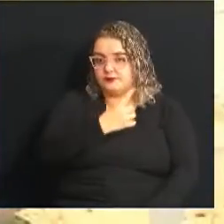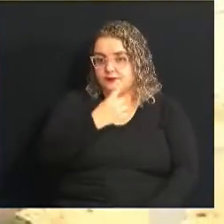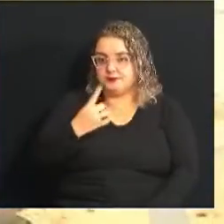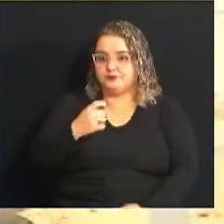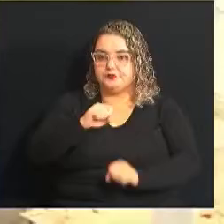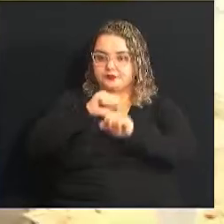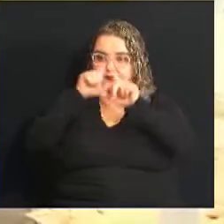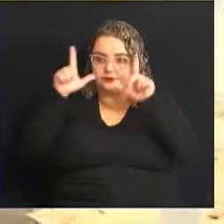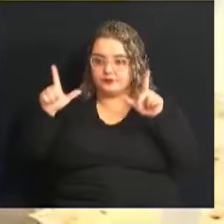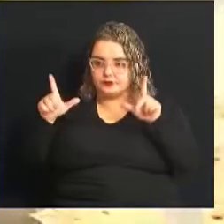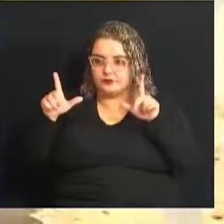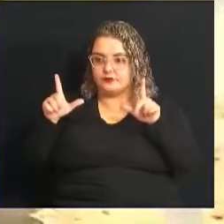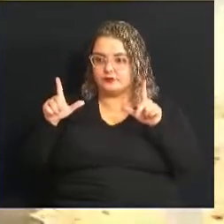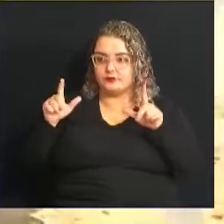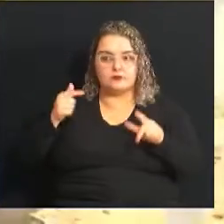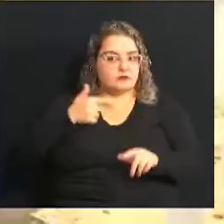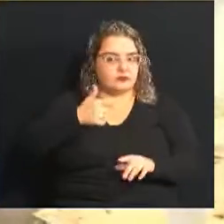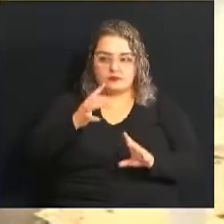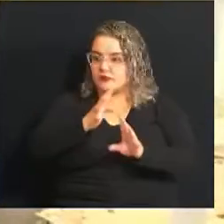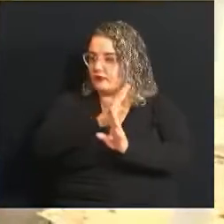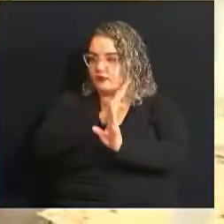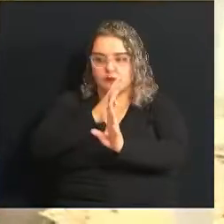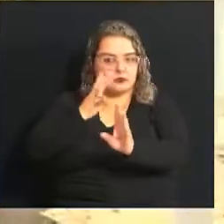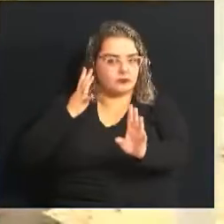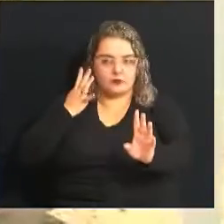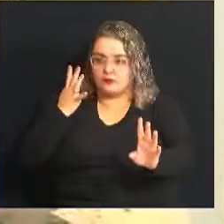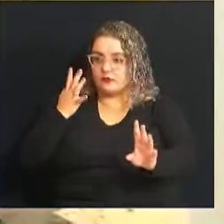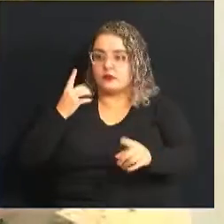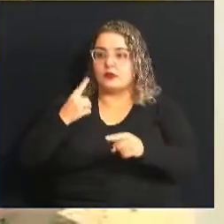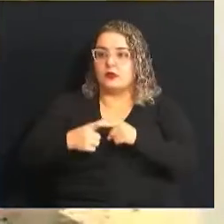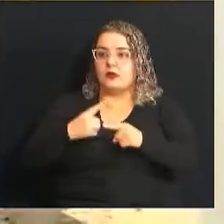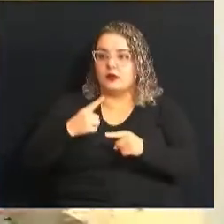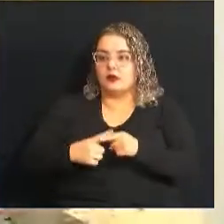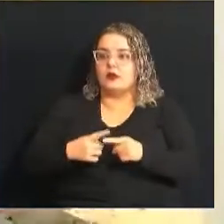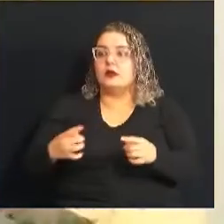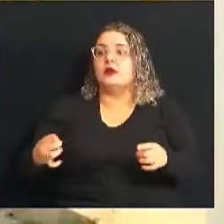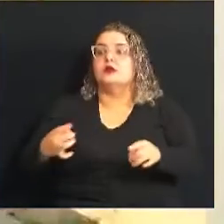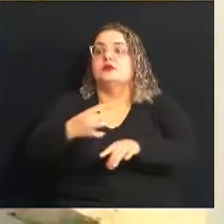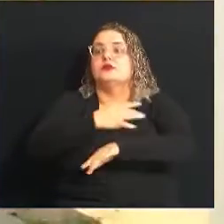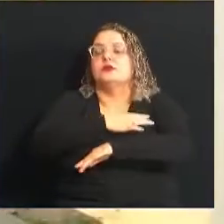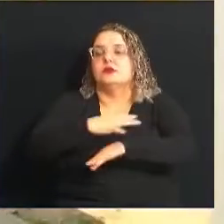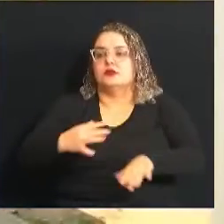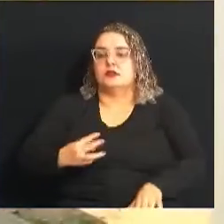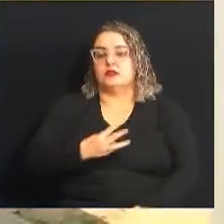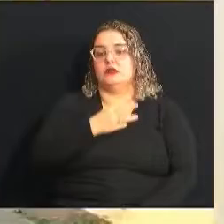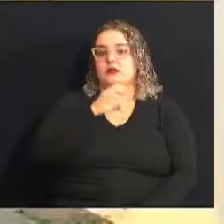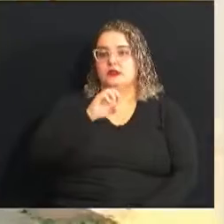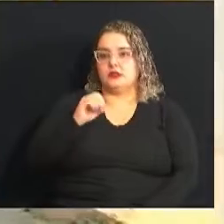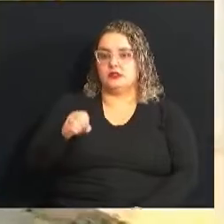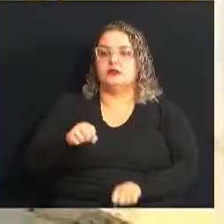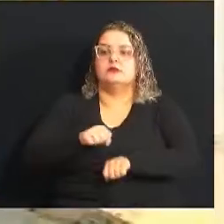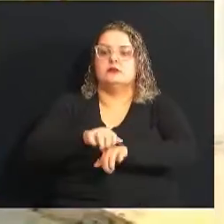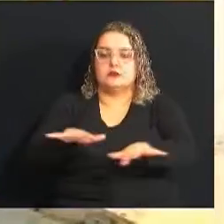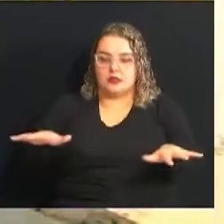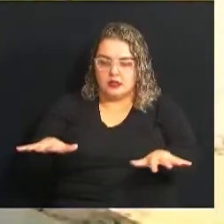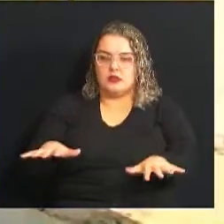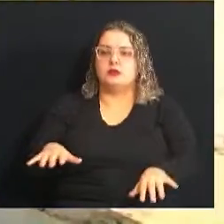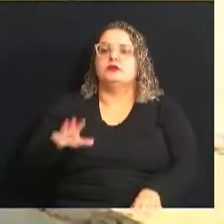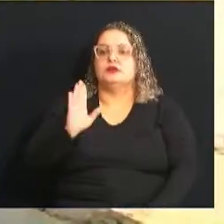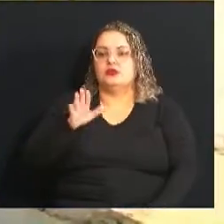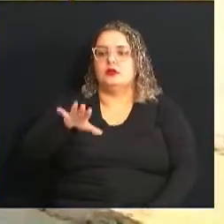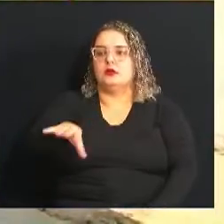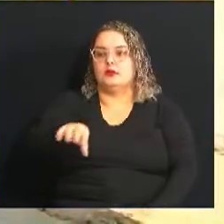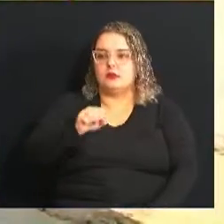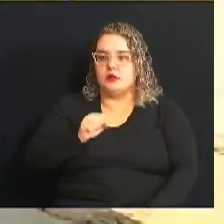horas, não tem fila porque já acabou, 300 marmitas já foram retiradas um